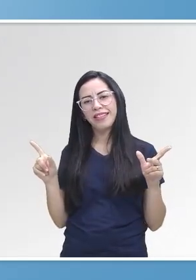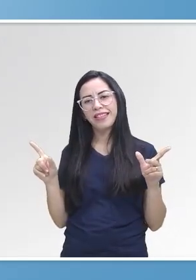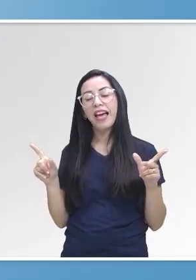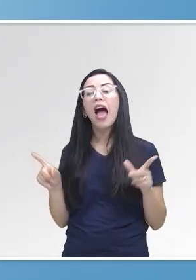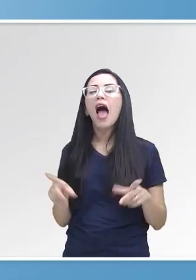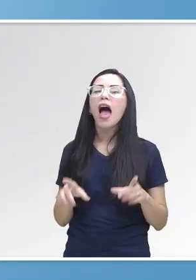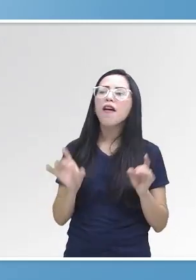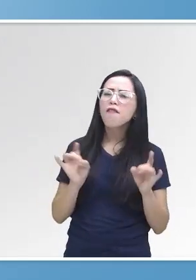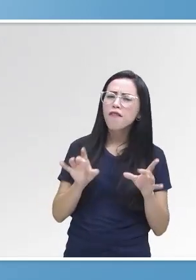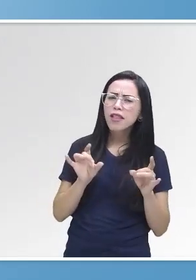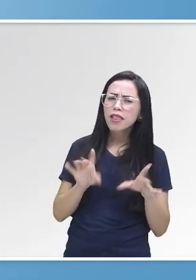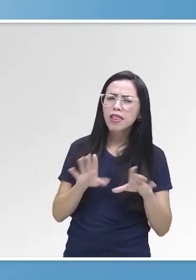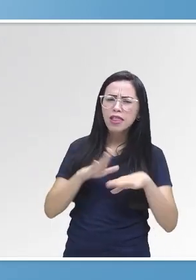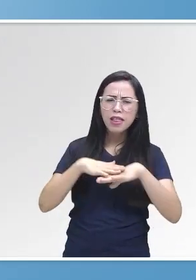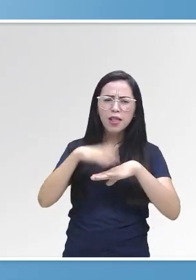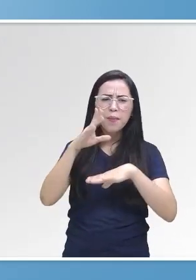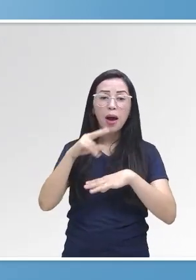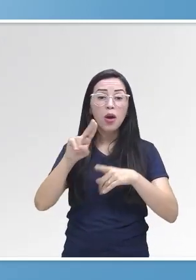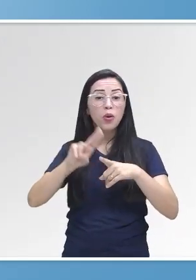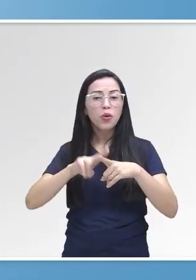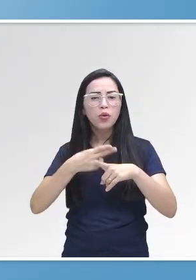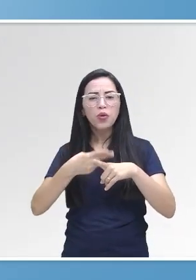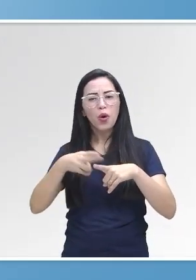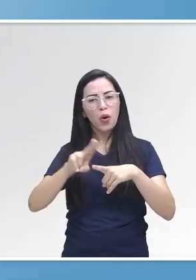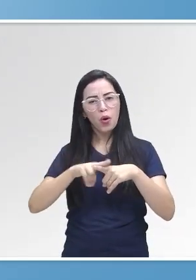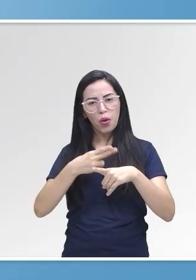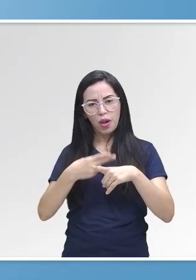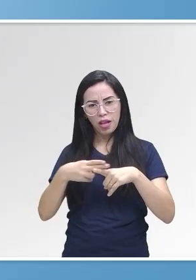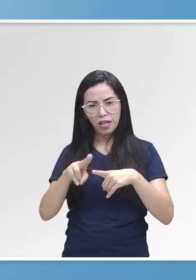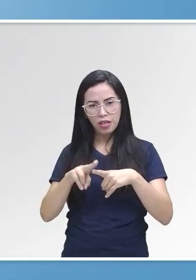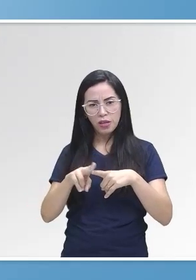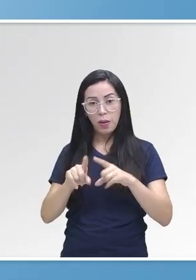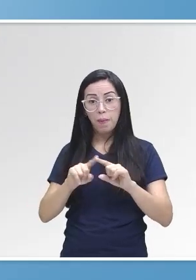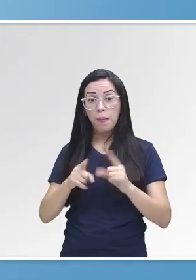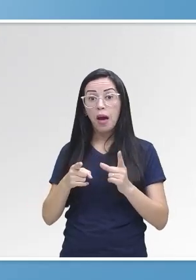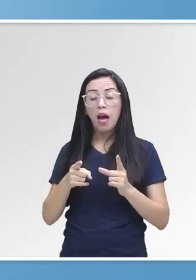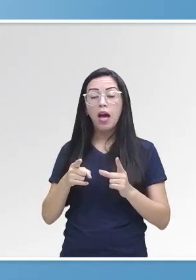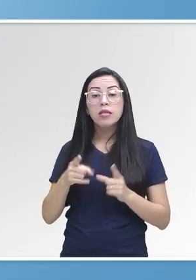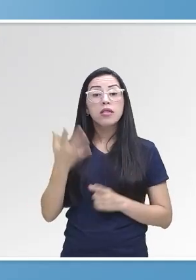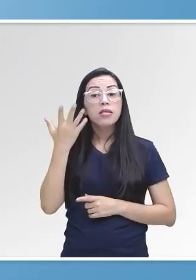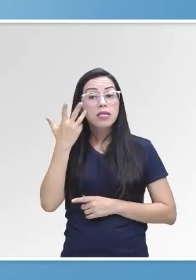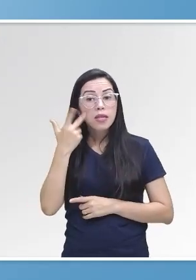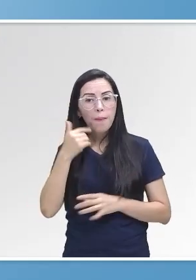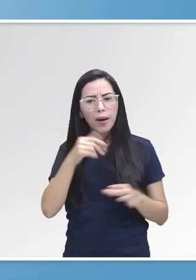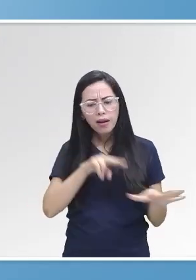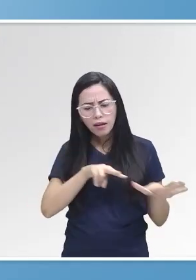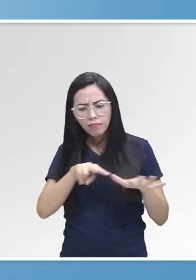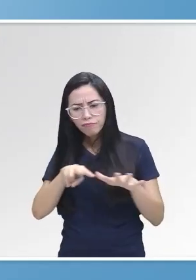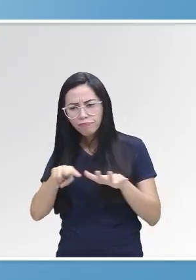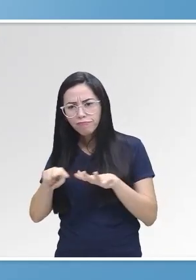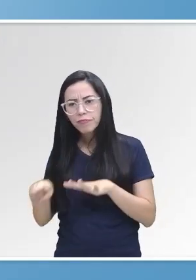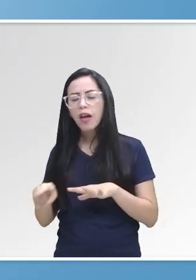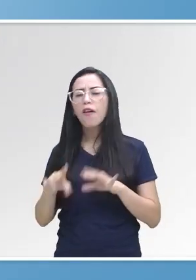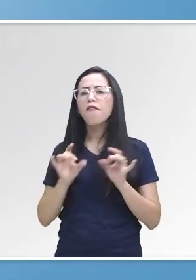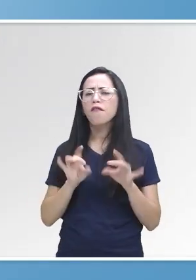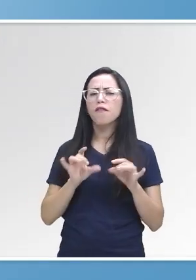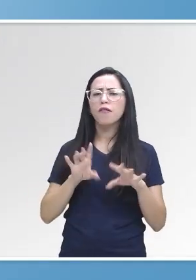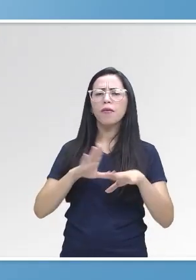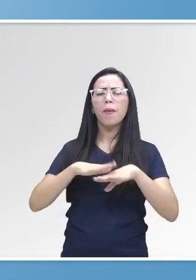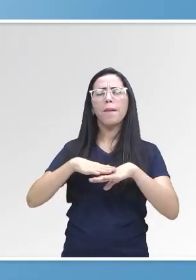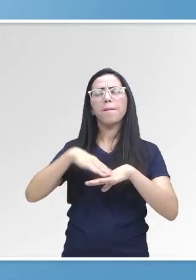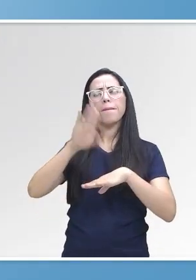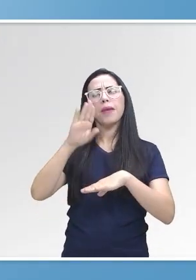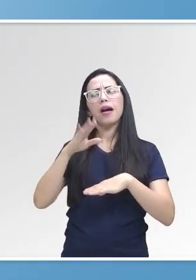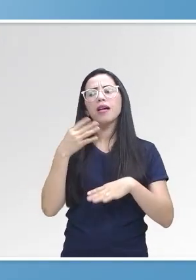30 mas durante a semana quem ganhou foi o de baunilha aqui ó porque ela